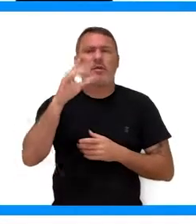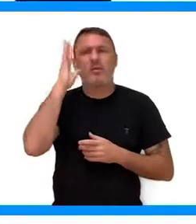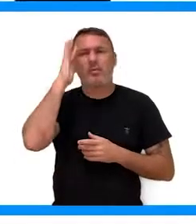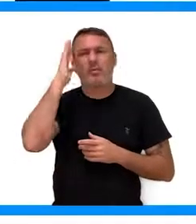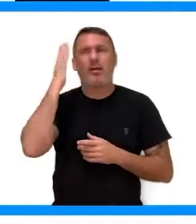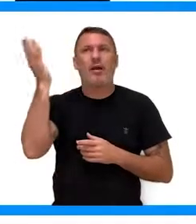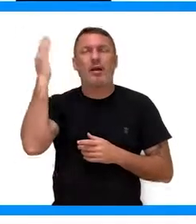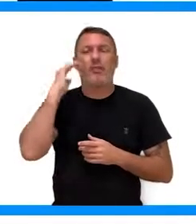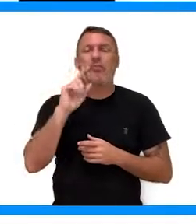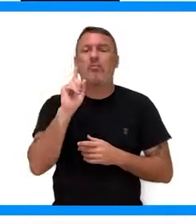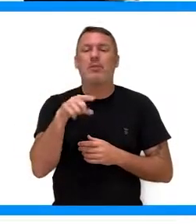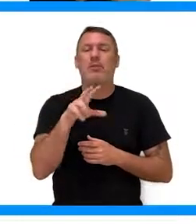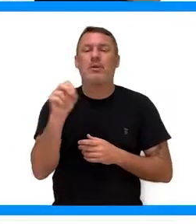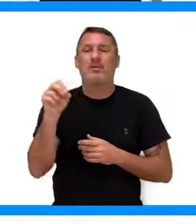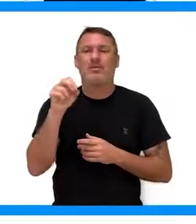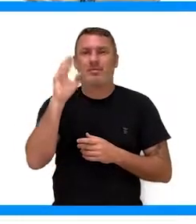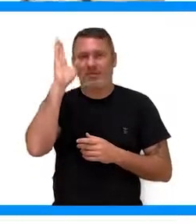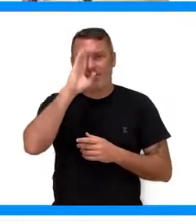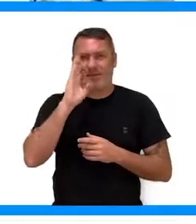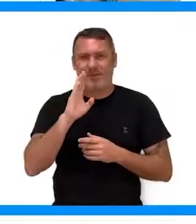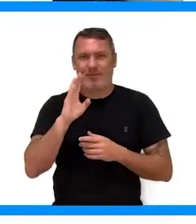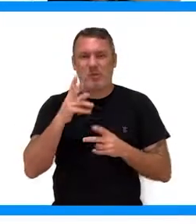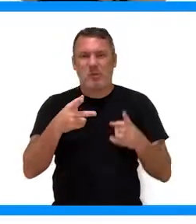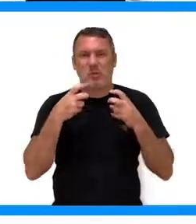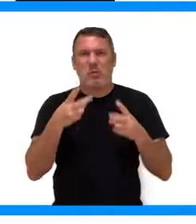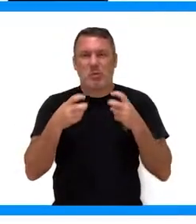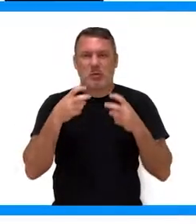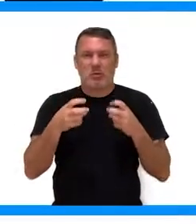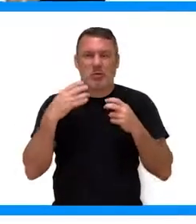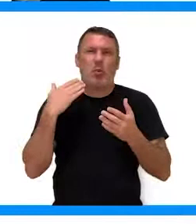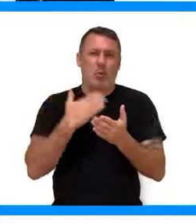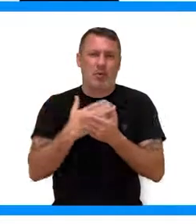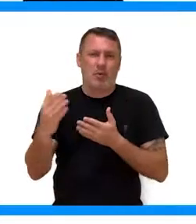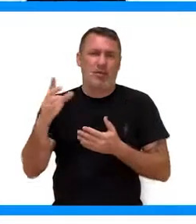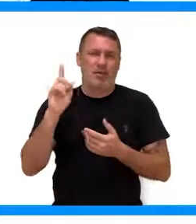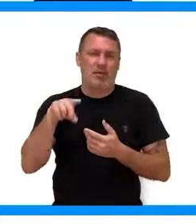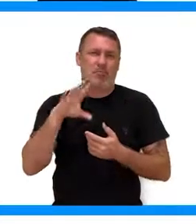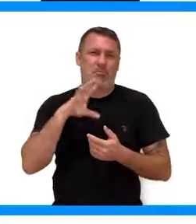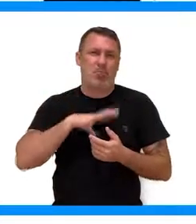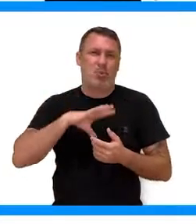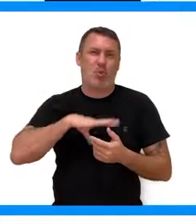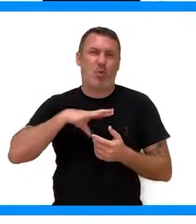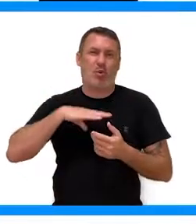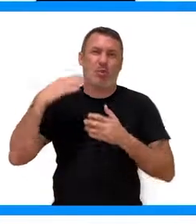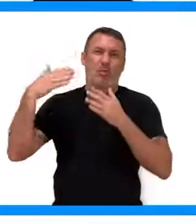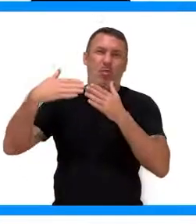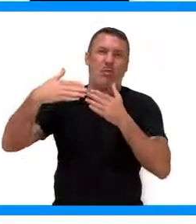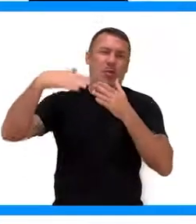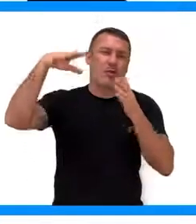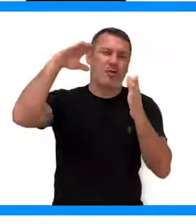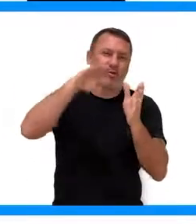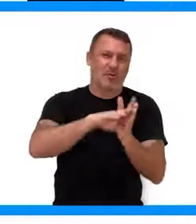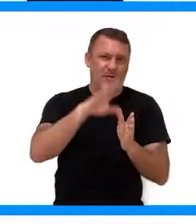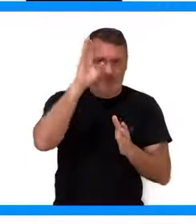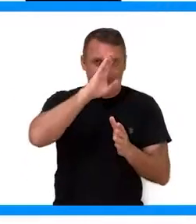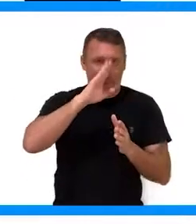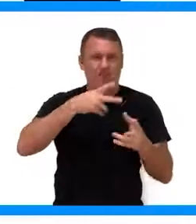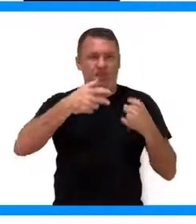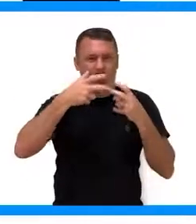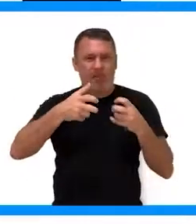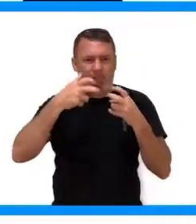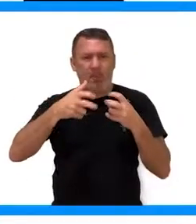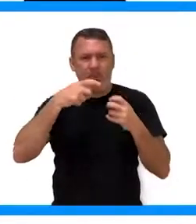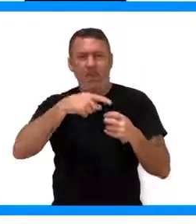1530, quando o Brasil ele começa, de fato, a ser explorado pela coroa portuguesa, de